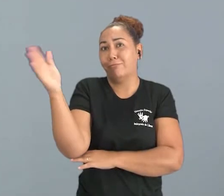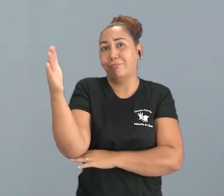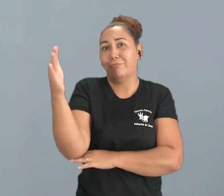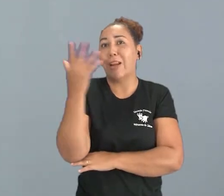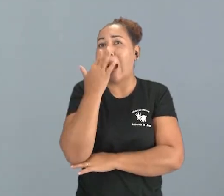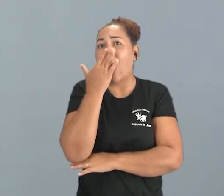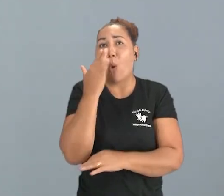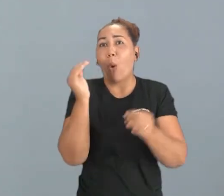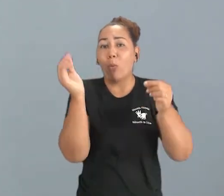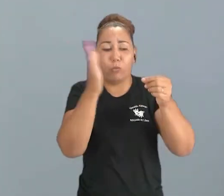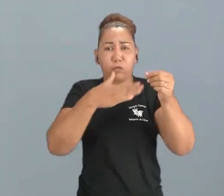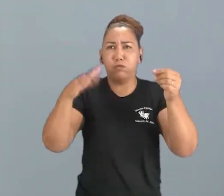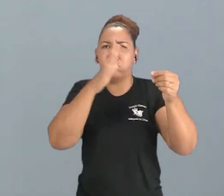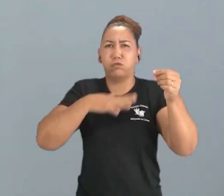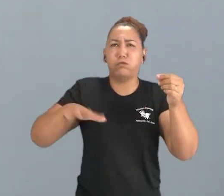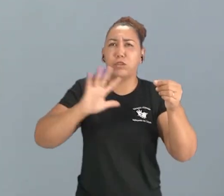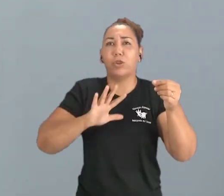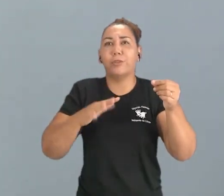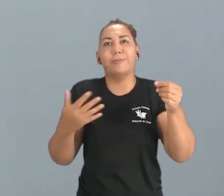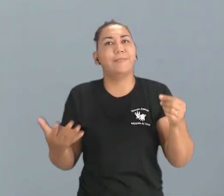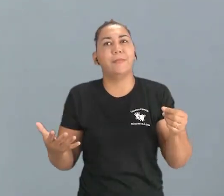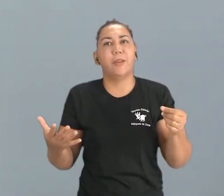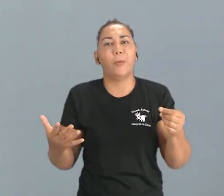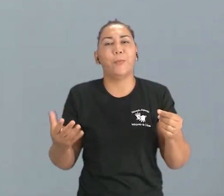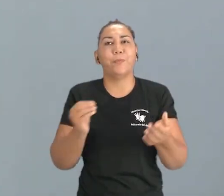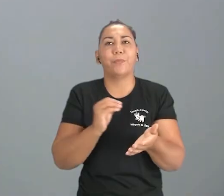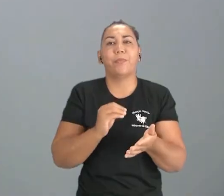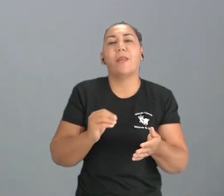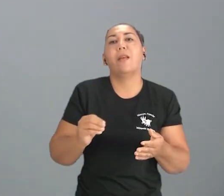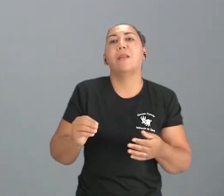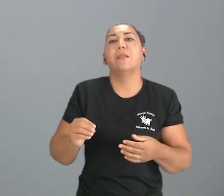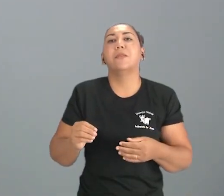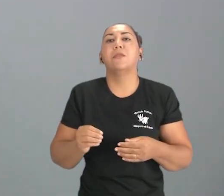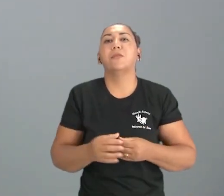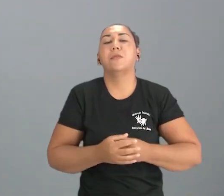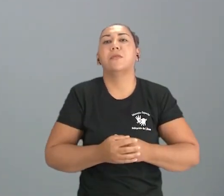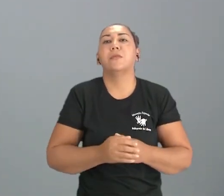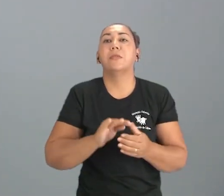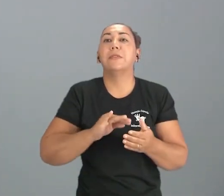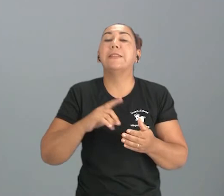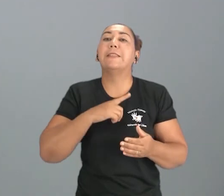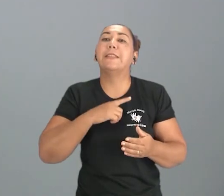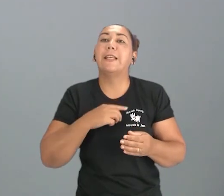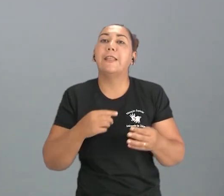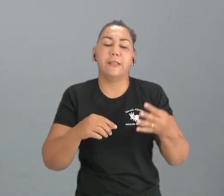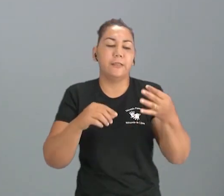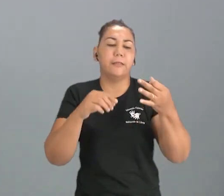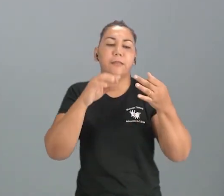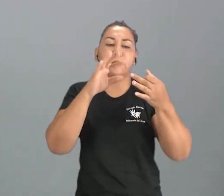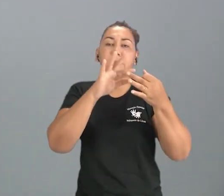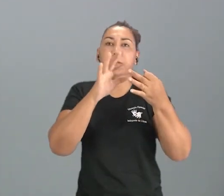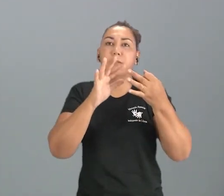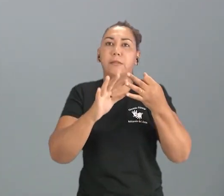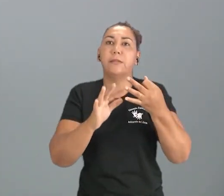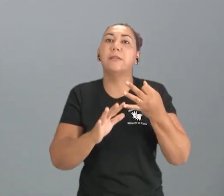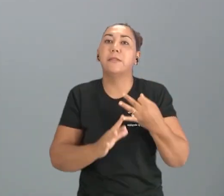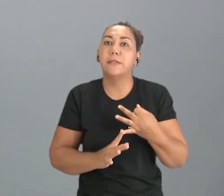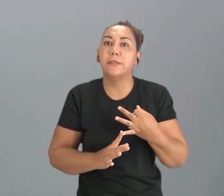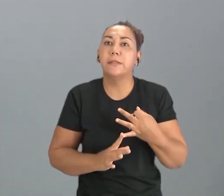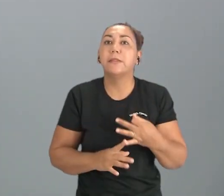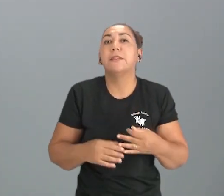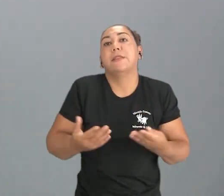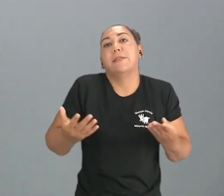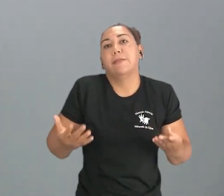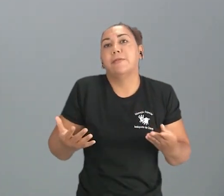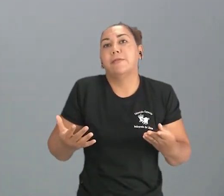Então, nos sobram apenas 3 possibilidades para a cor interna. Então, com isso, a gente constrói aí a ideia do